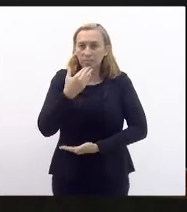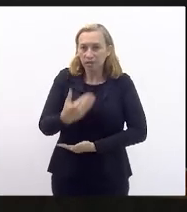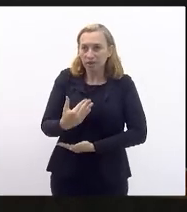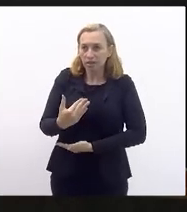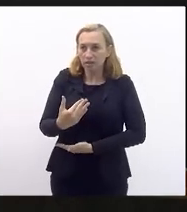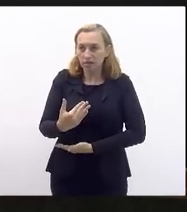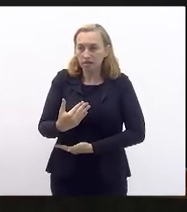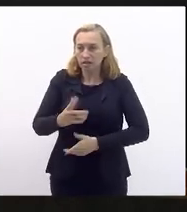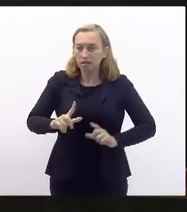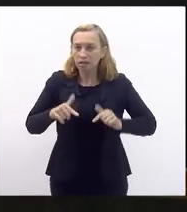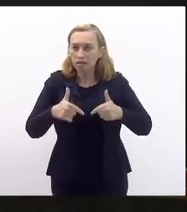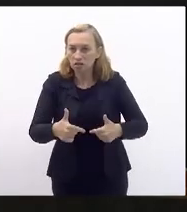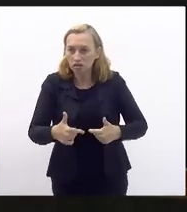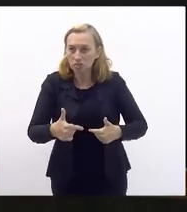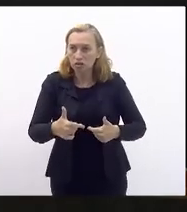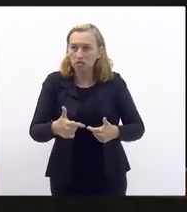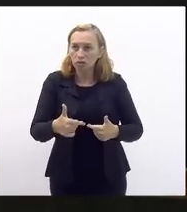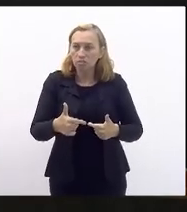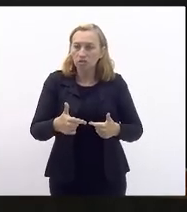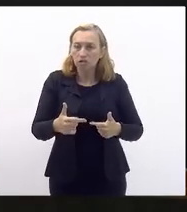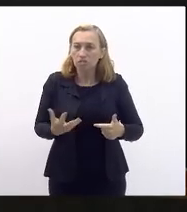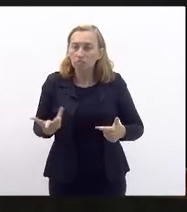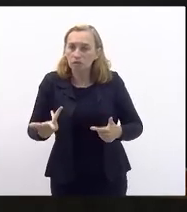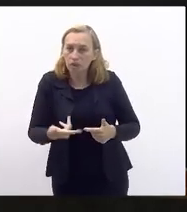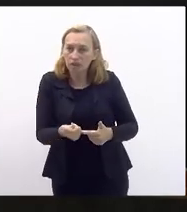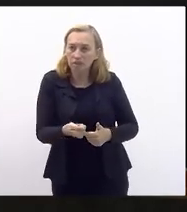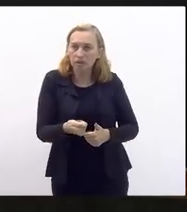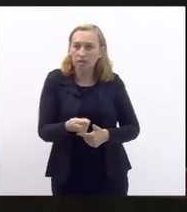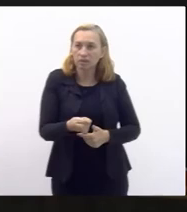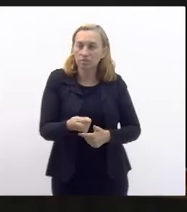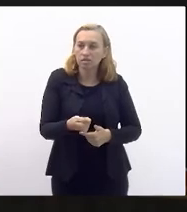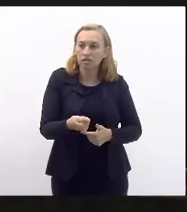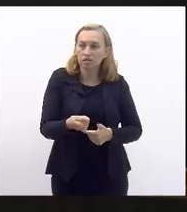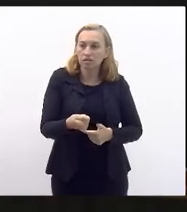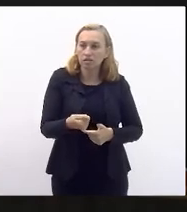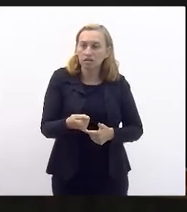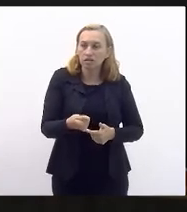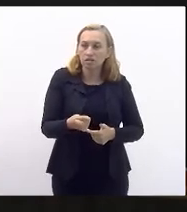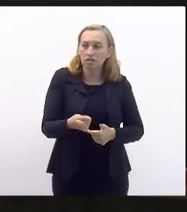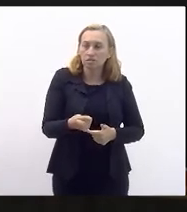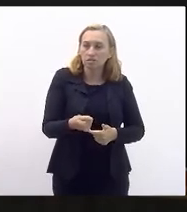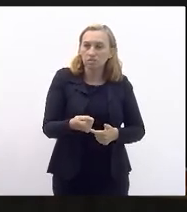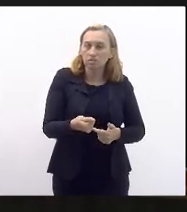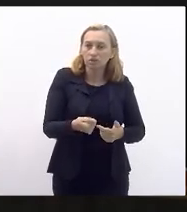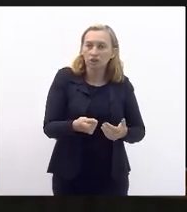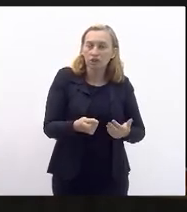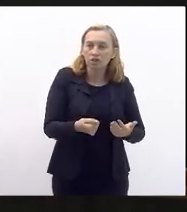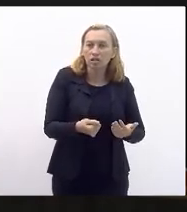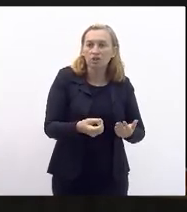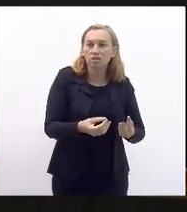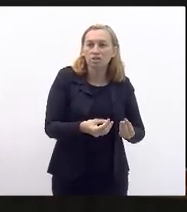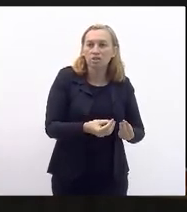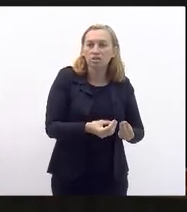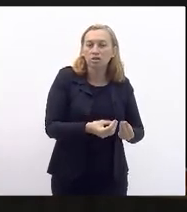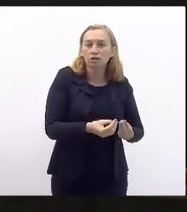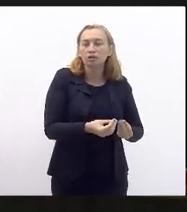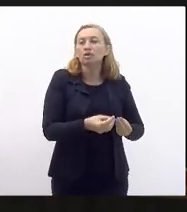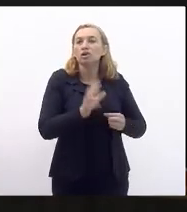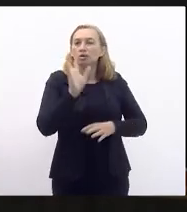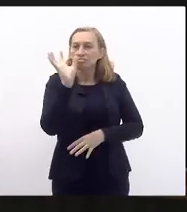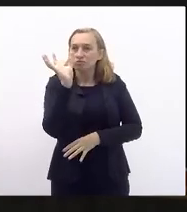e cooperando nos esforços necessários durante as catástrofes emergenciais